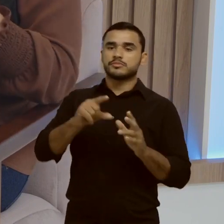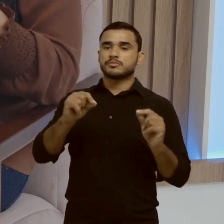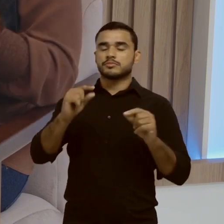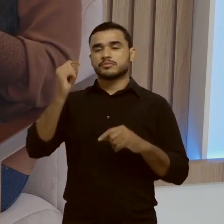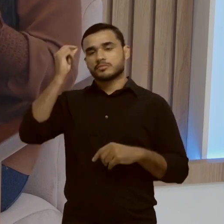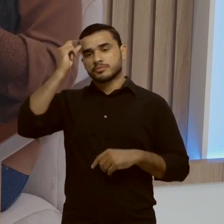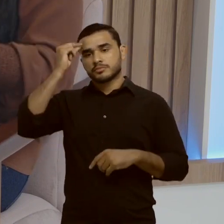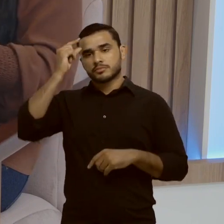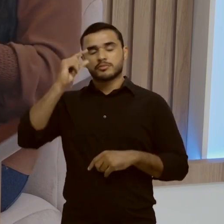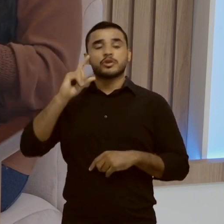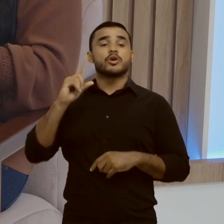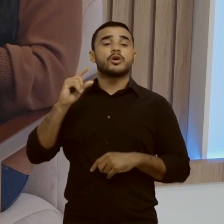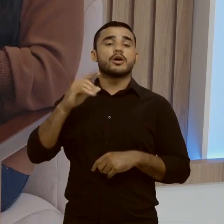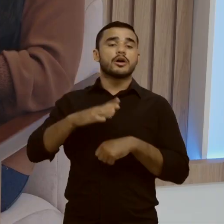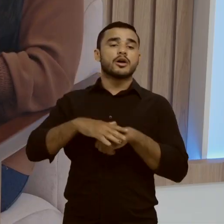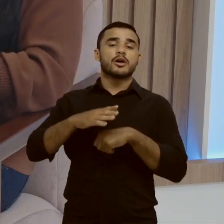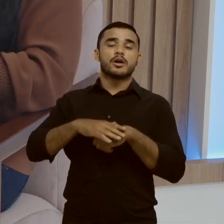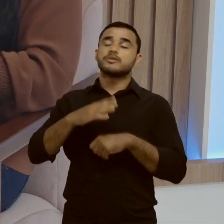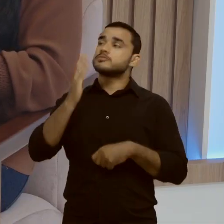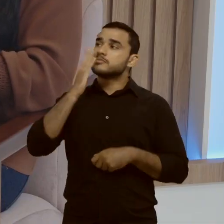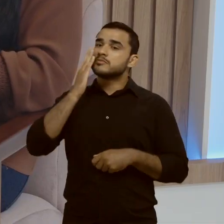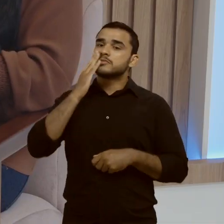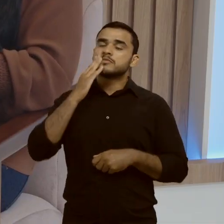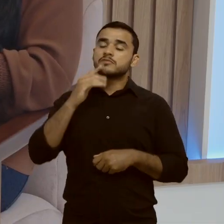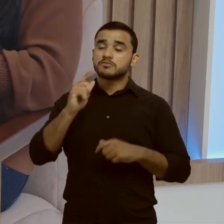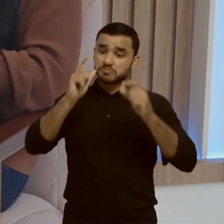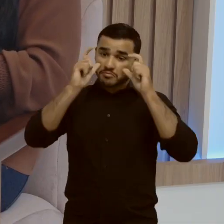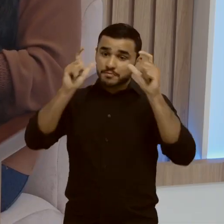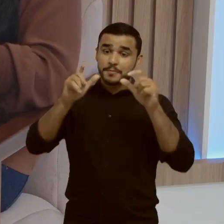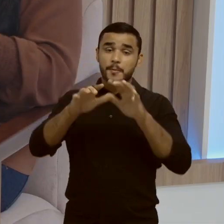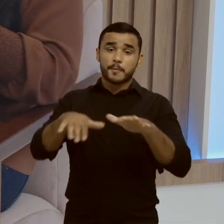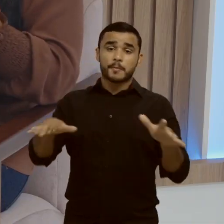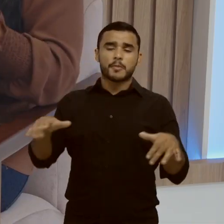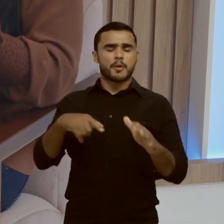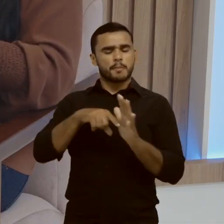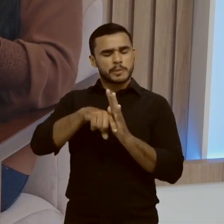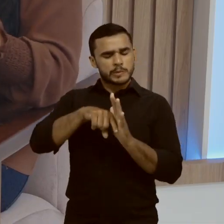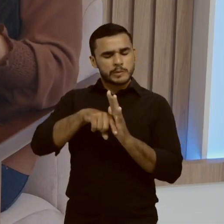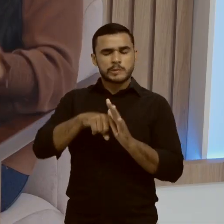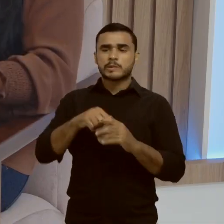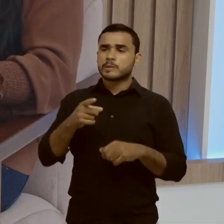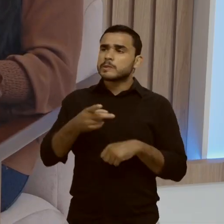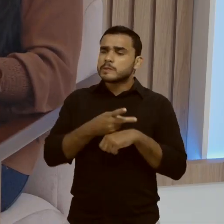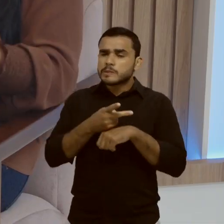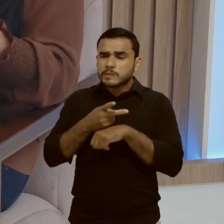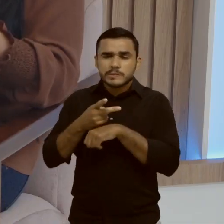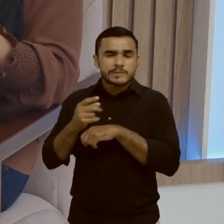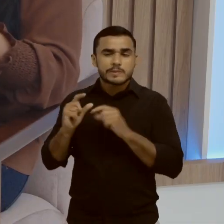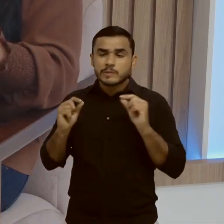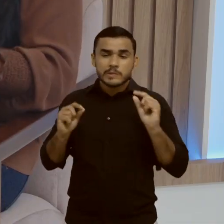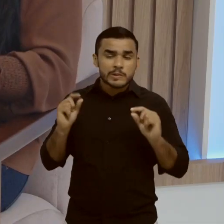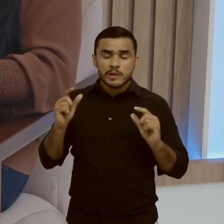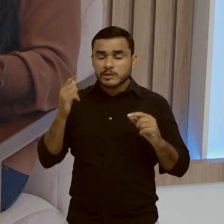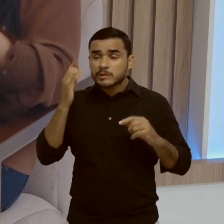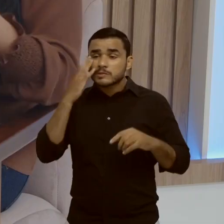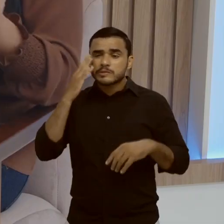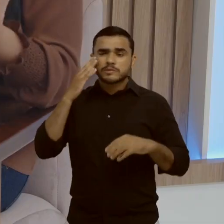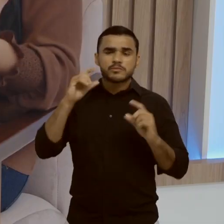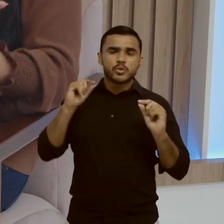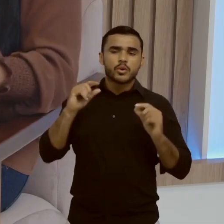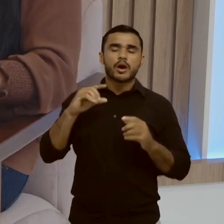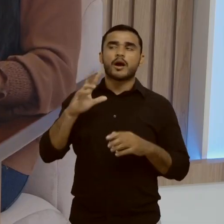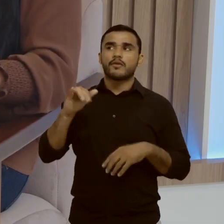hoje, né? Buscar também, partindo do interesse da criança, pesquisar, procurar, tentar entender. Isso vai ampliando